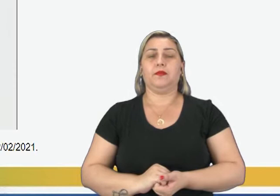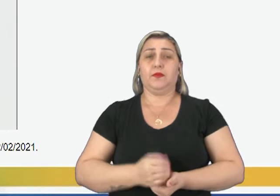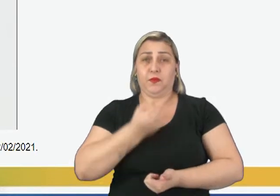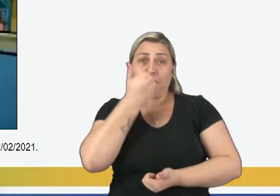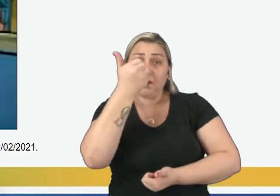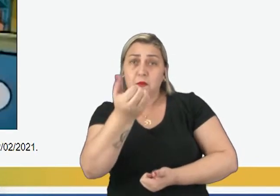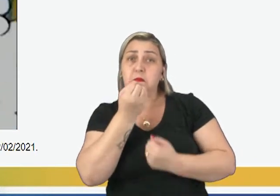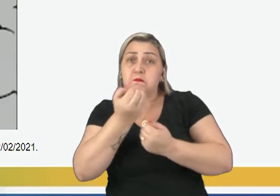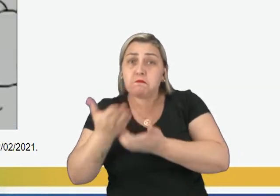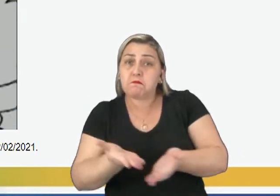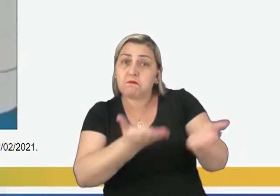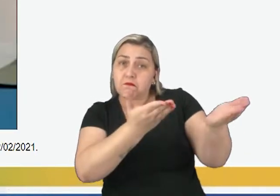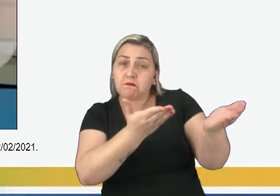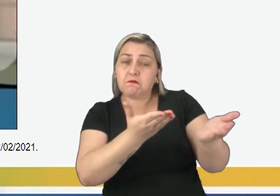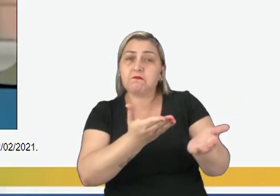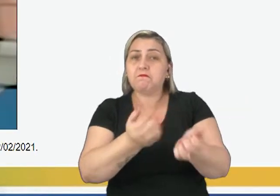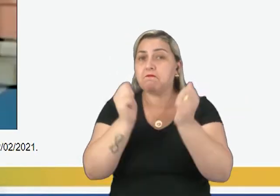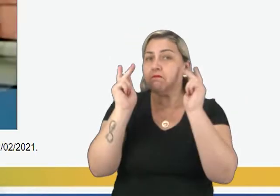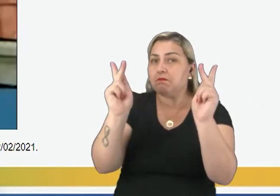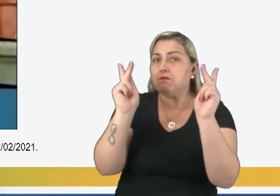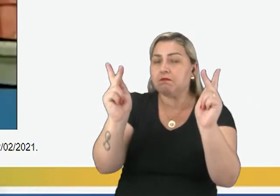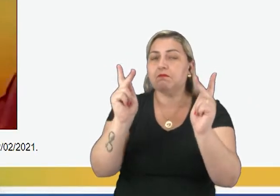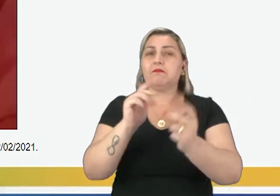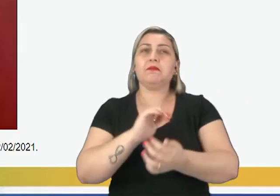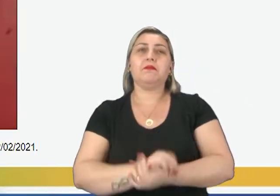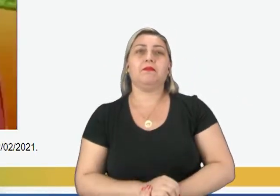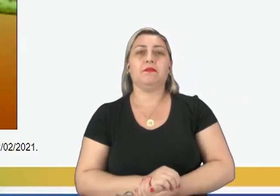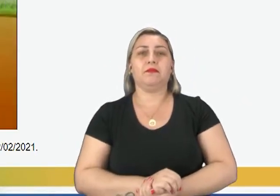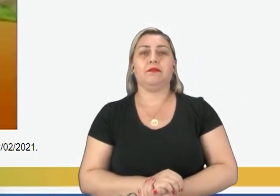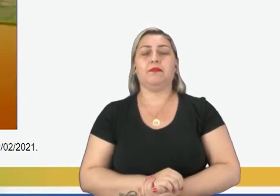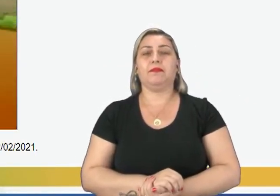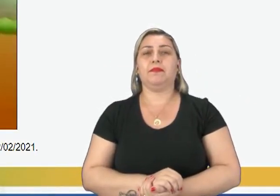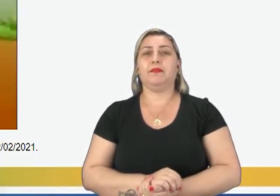Tudo certo, pode ir. Beleza.